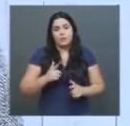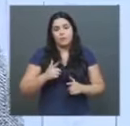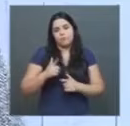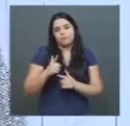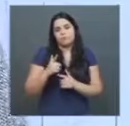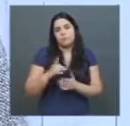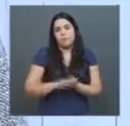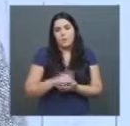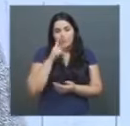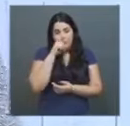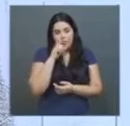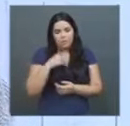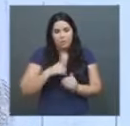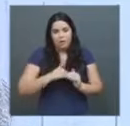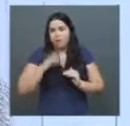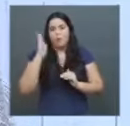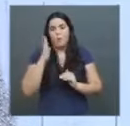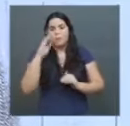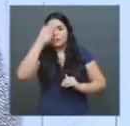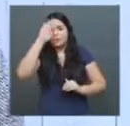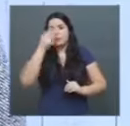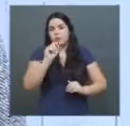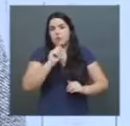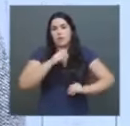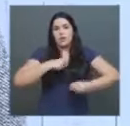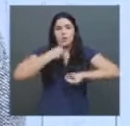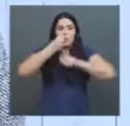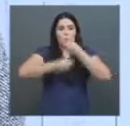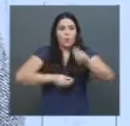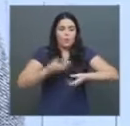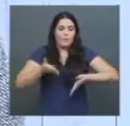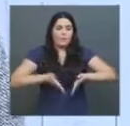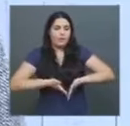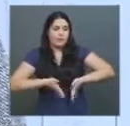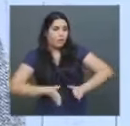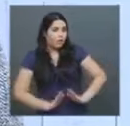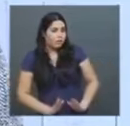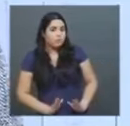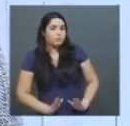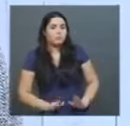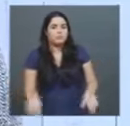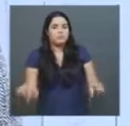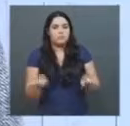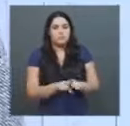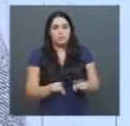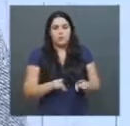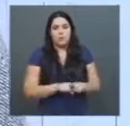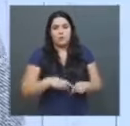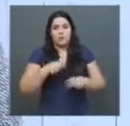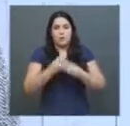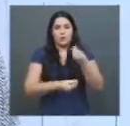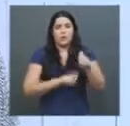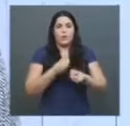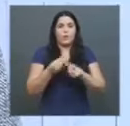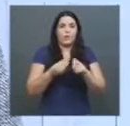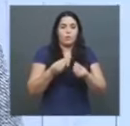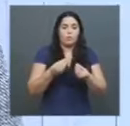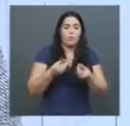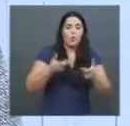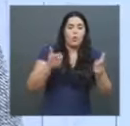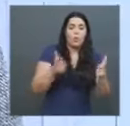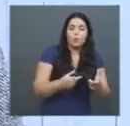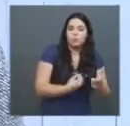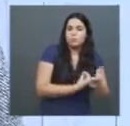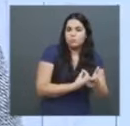as ações ou as condições de nascimento, né? E aquilo que ela está submetida aos